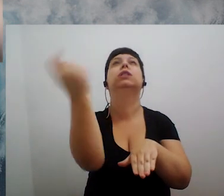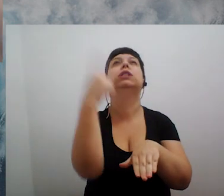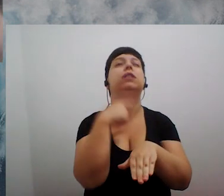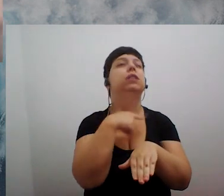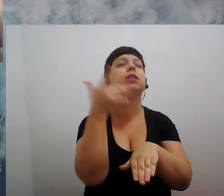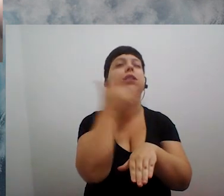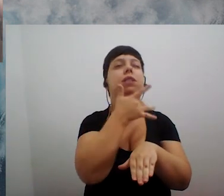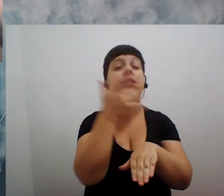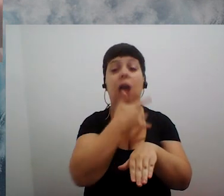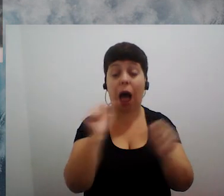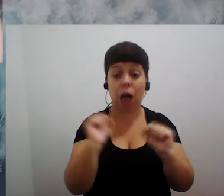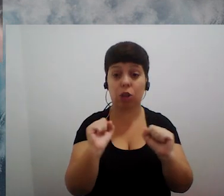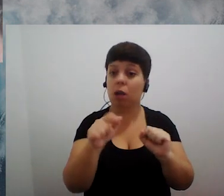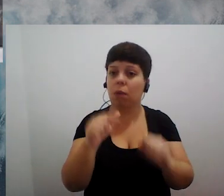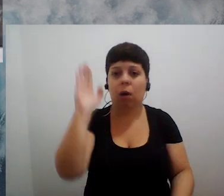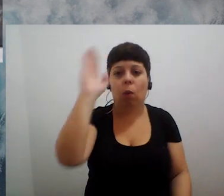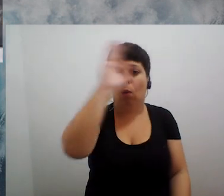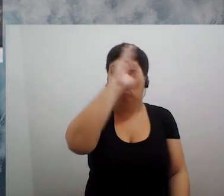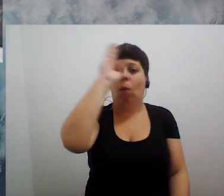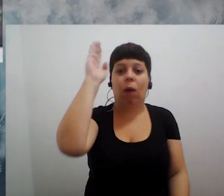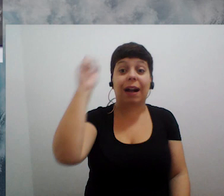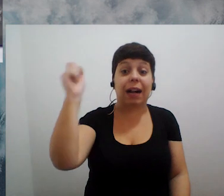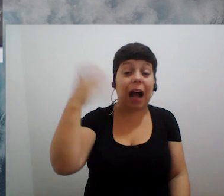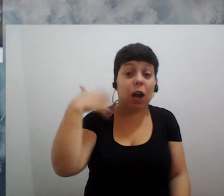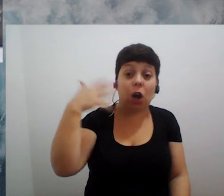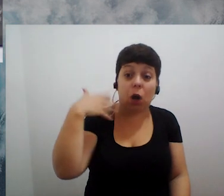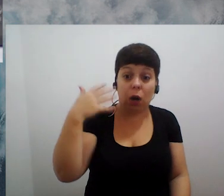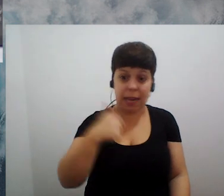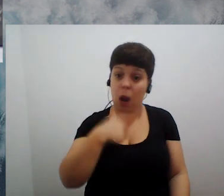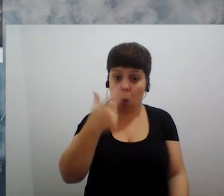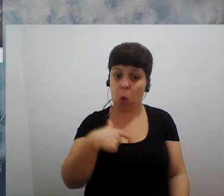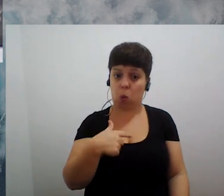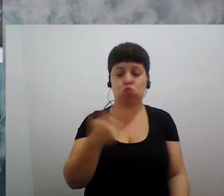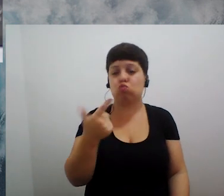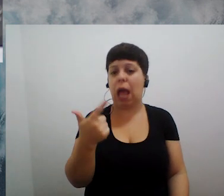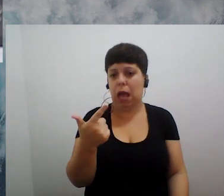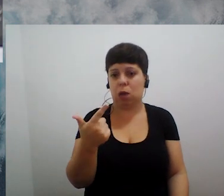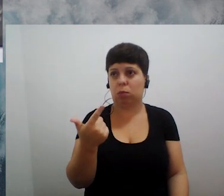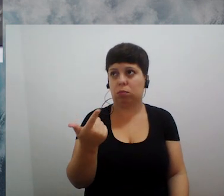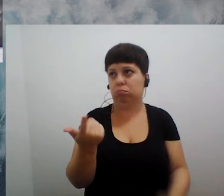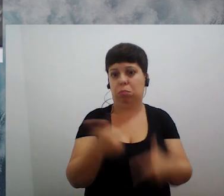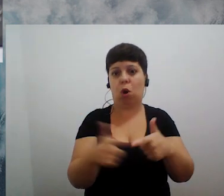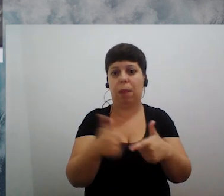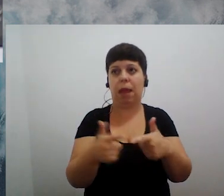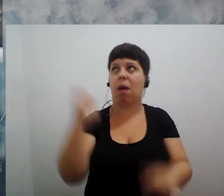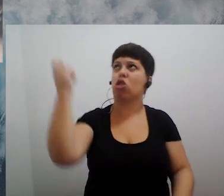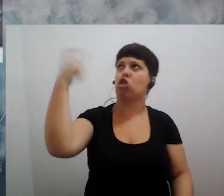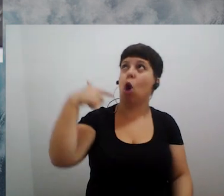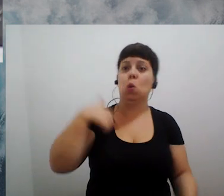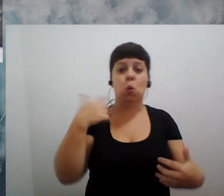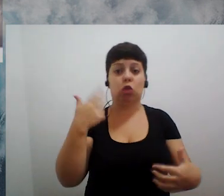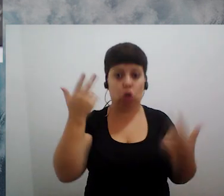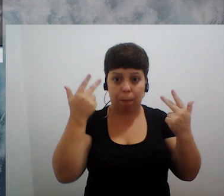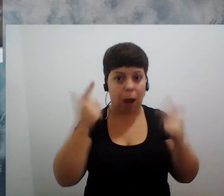se eu for pra praia, eu fico ali tostando de boa, mas eu tava passando mal de calor. E eu não sou uma pessoa que tem problemas